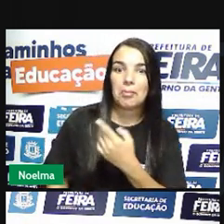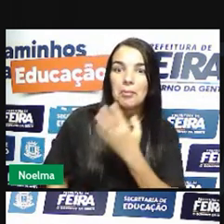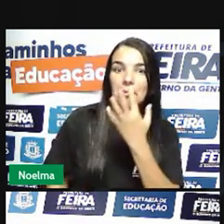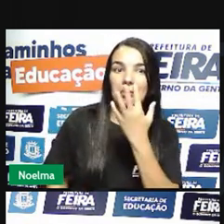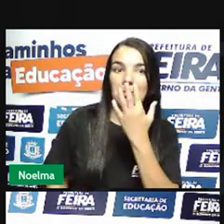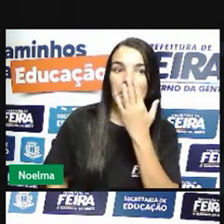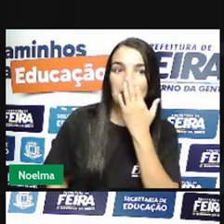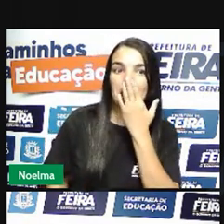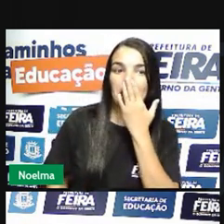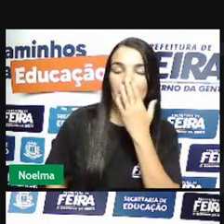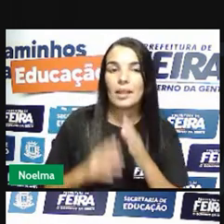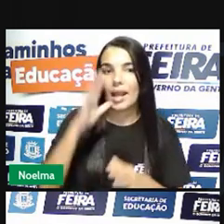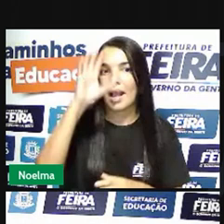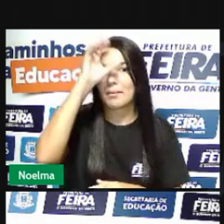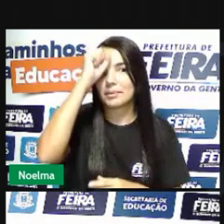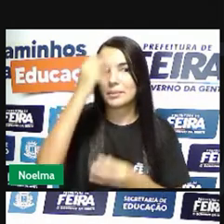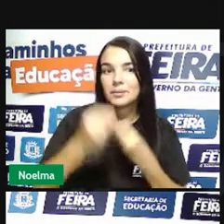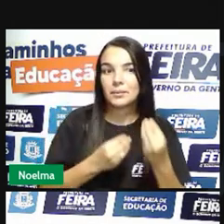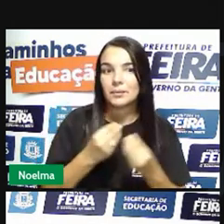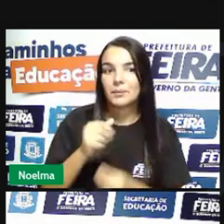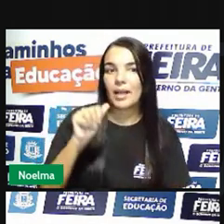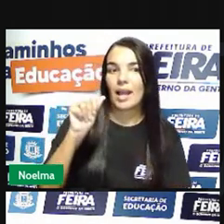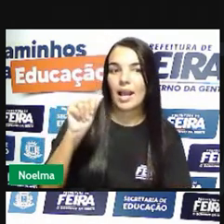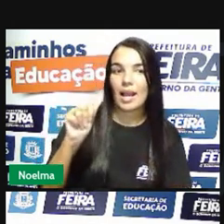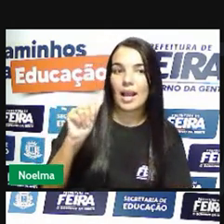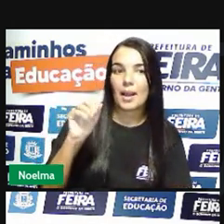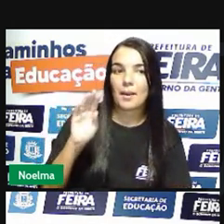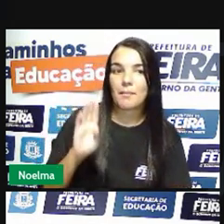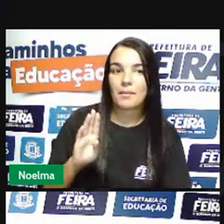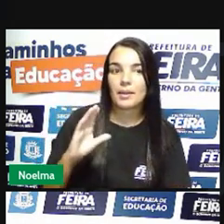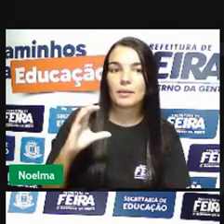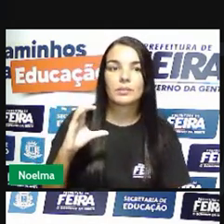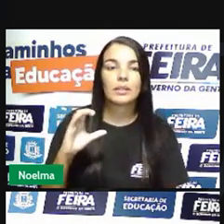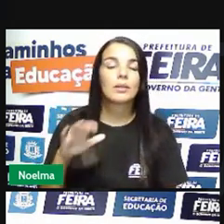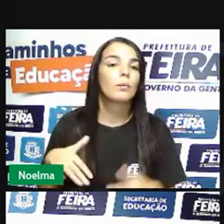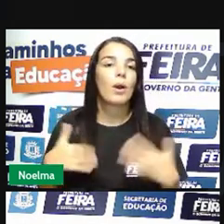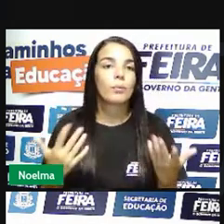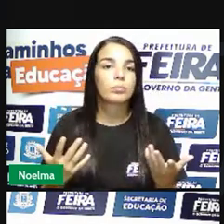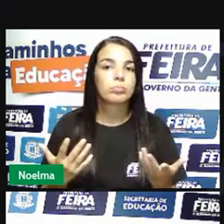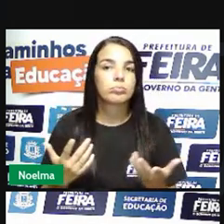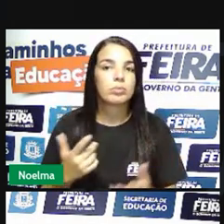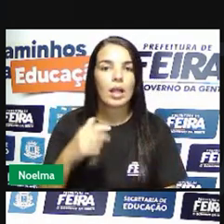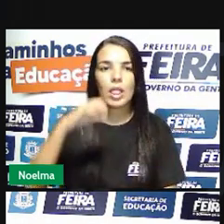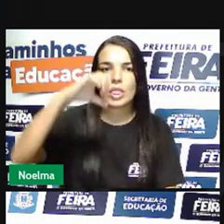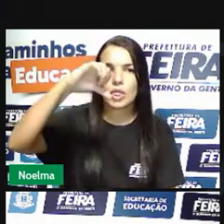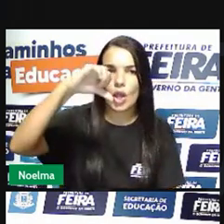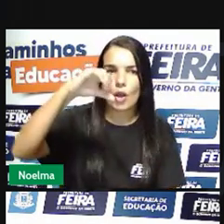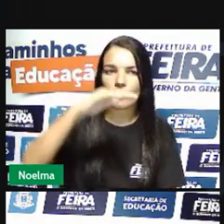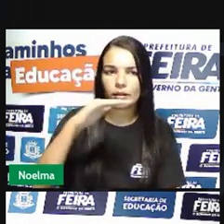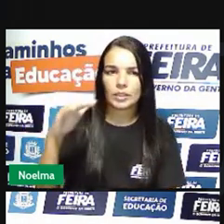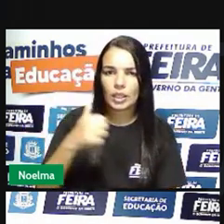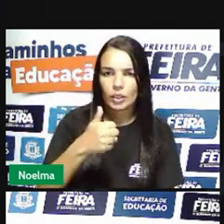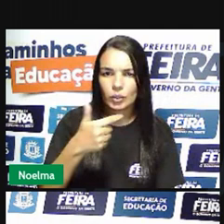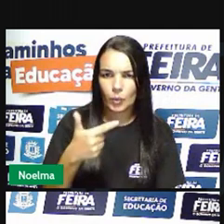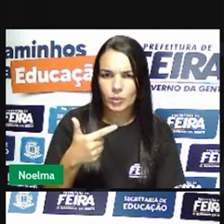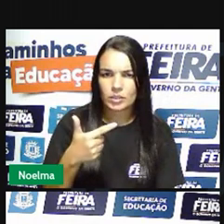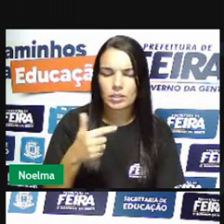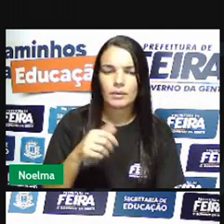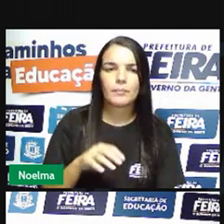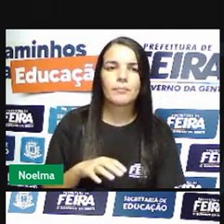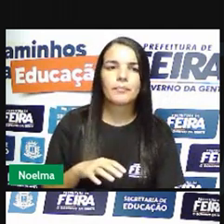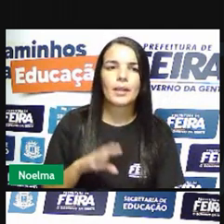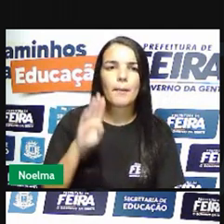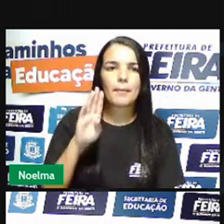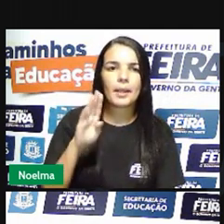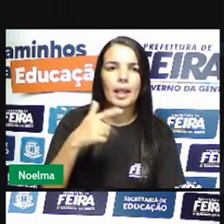aí representa esta imagem olá uh a nove e doze avos